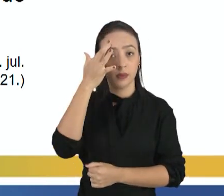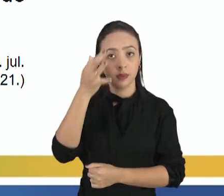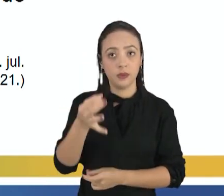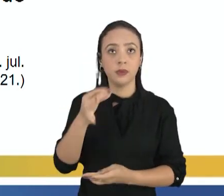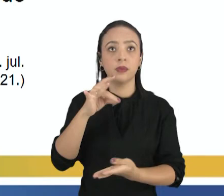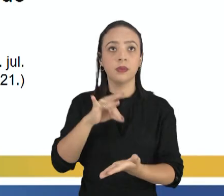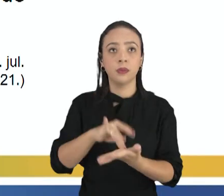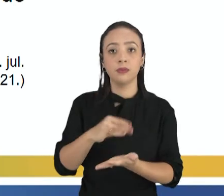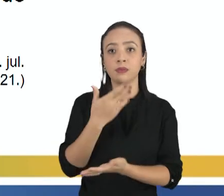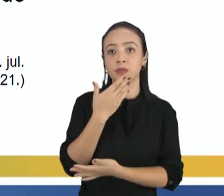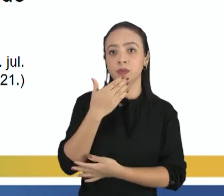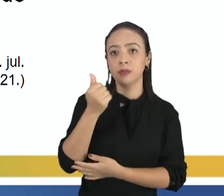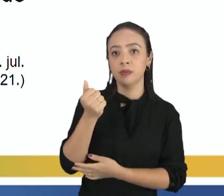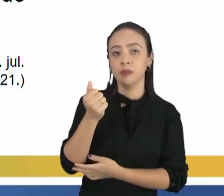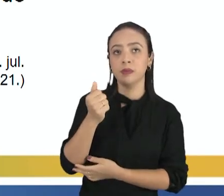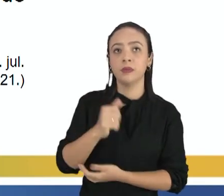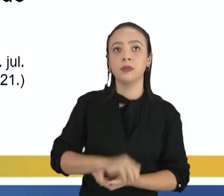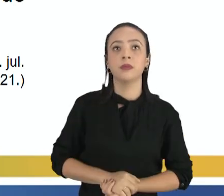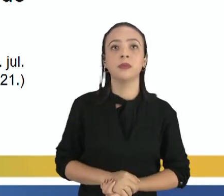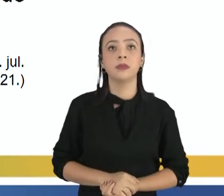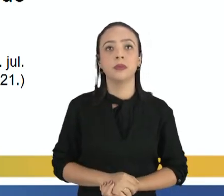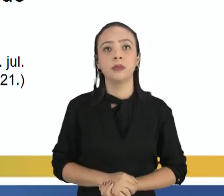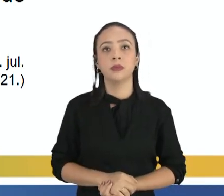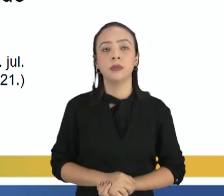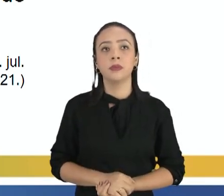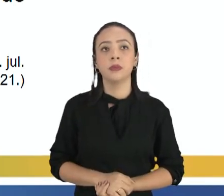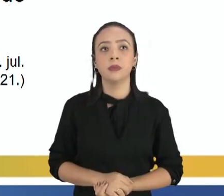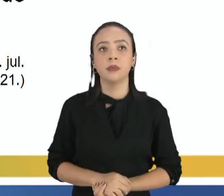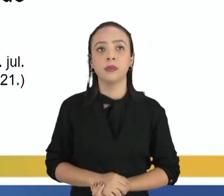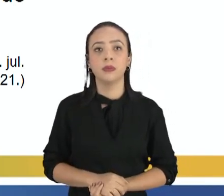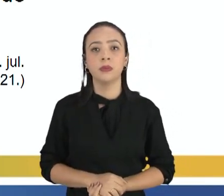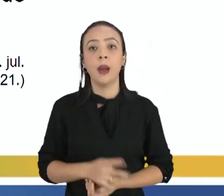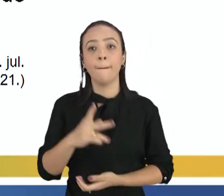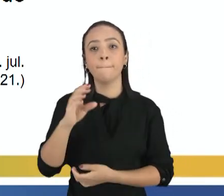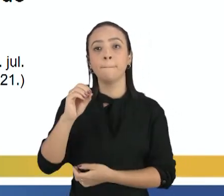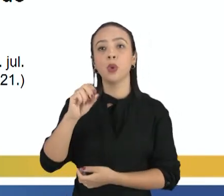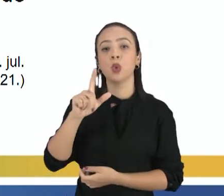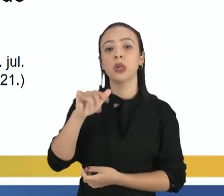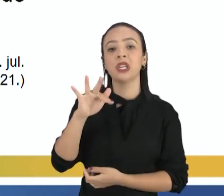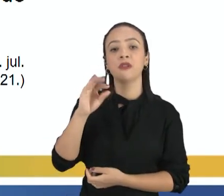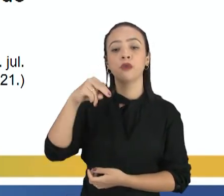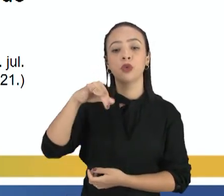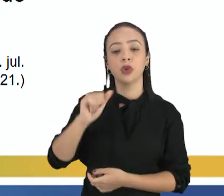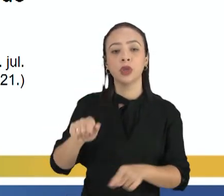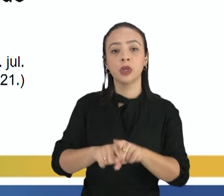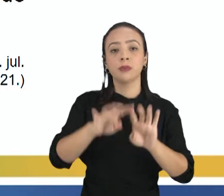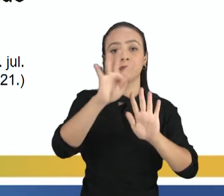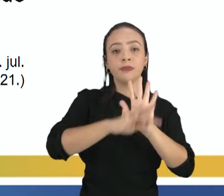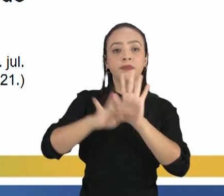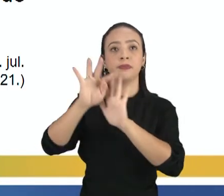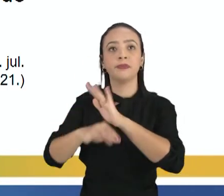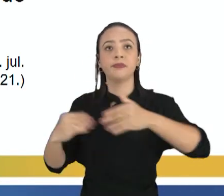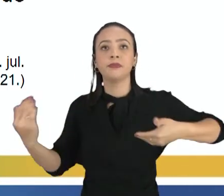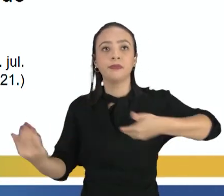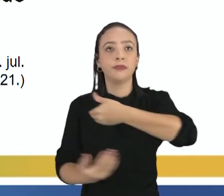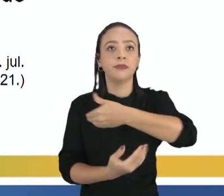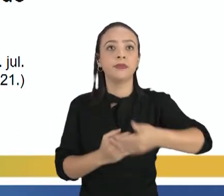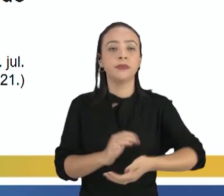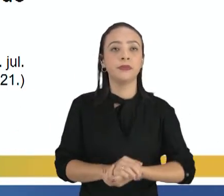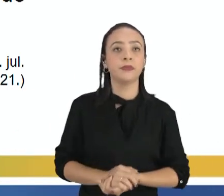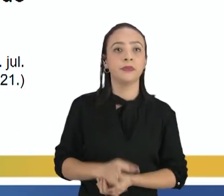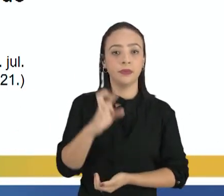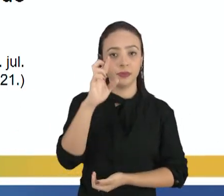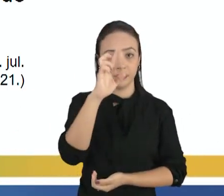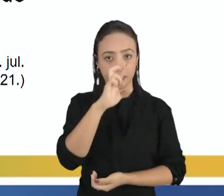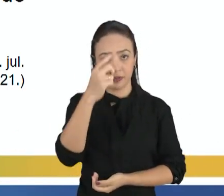aí mais ainda a ideia de polifonia e intertextualidade. Vamos interpretar um texto. Observem a imagem